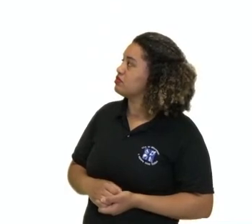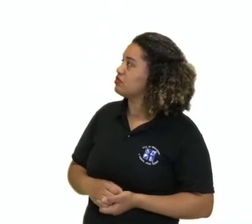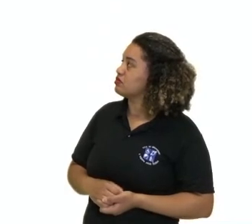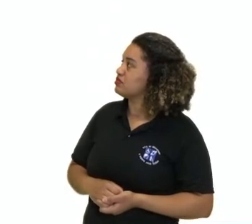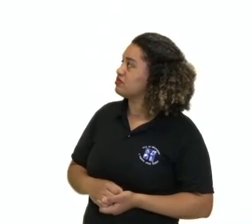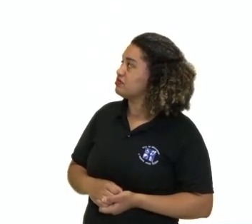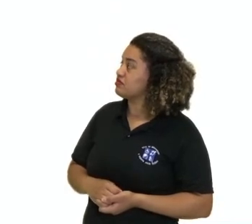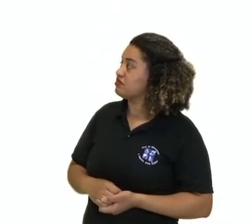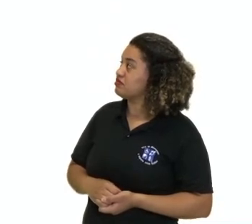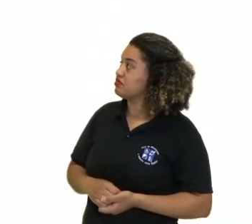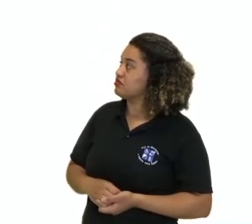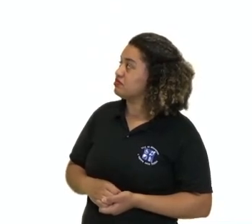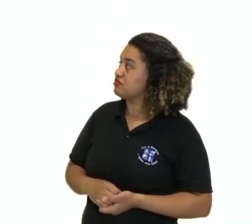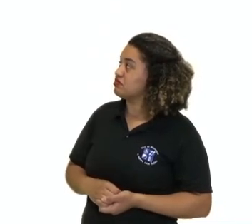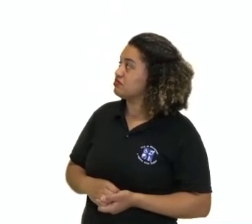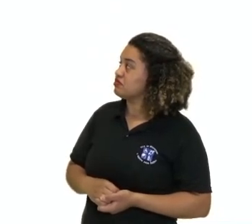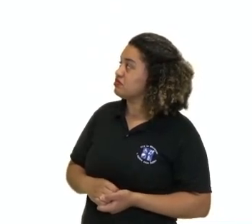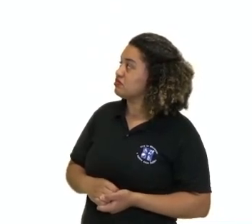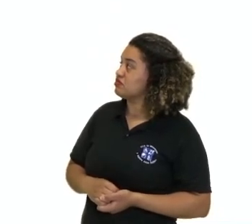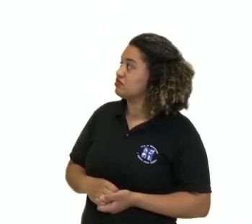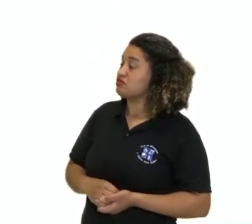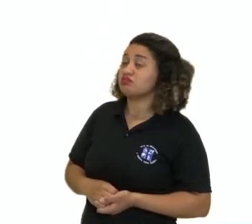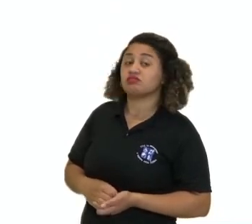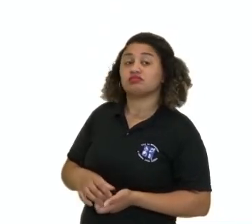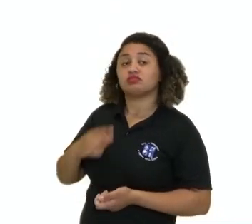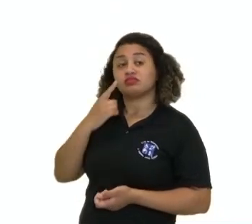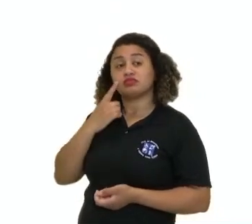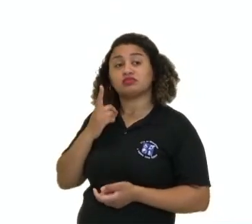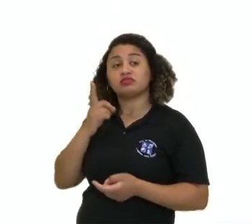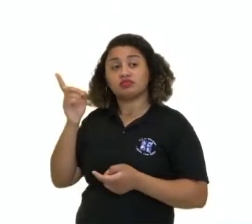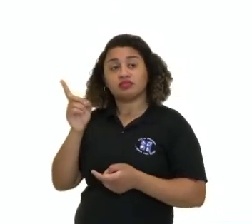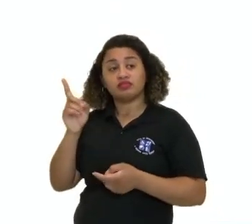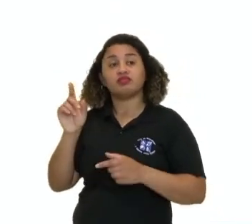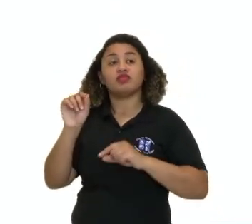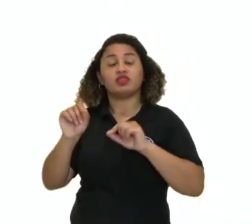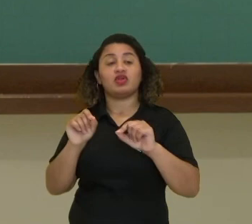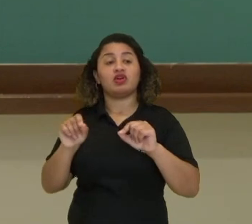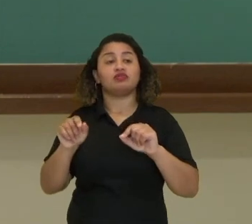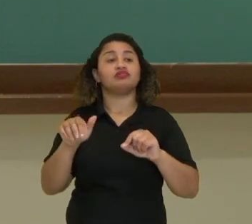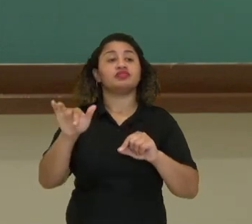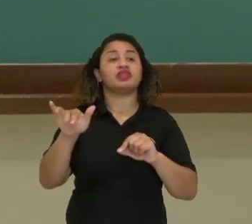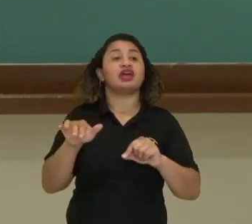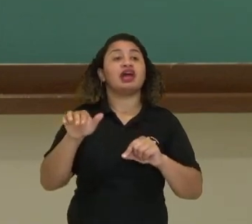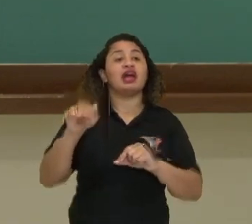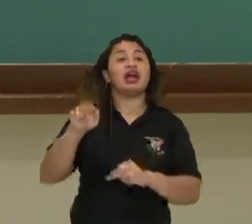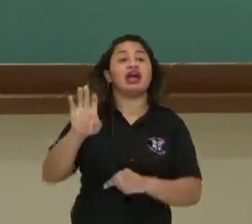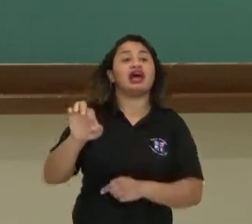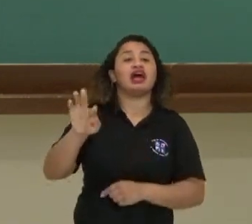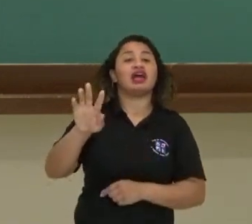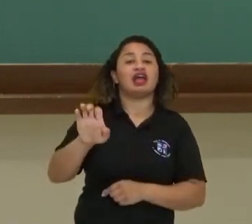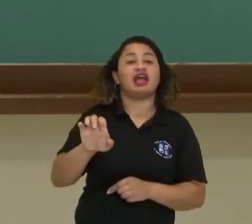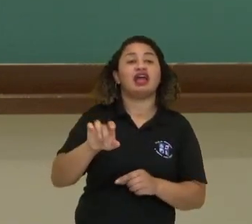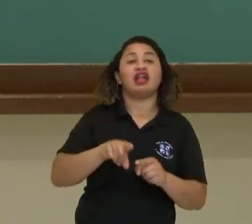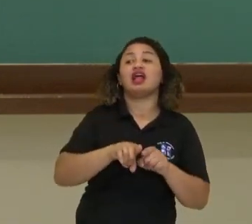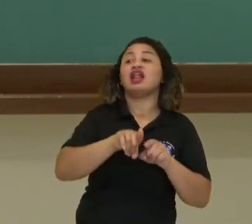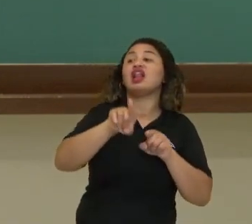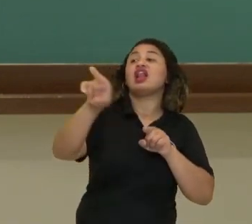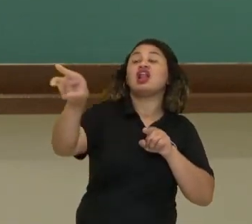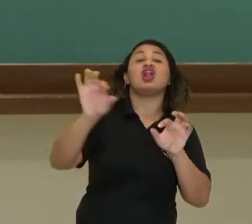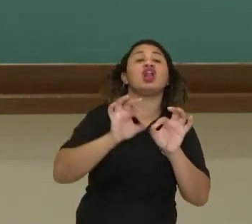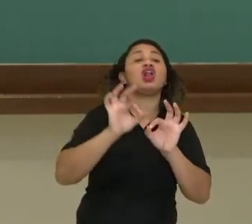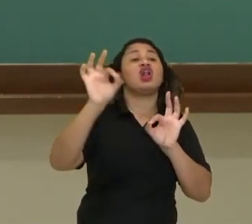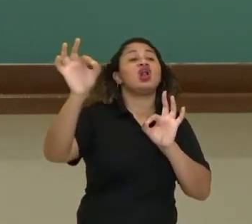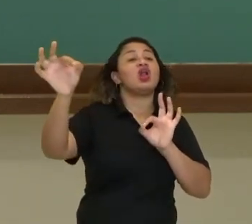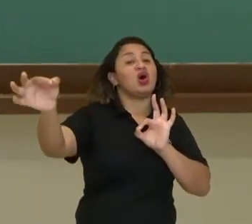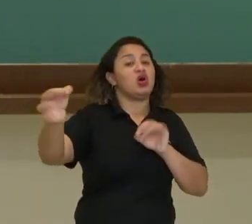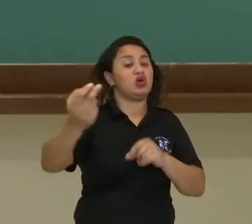sem o período de perigo de assalto estão ali ele disse andar naquele jipe que está lá tá mais